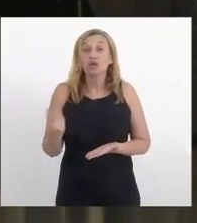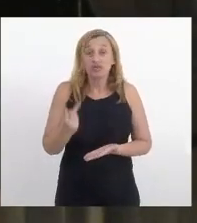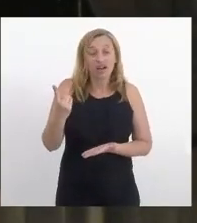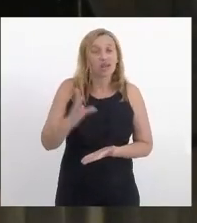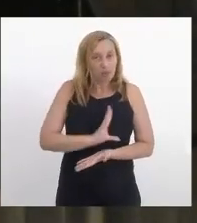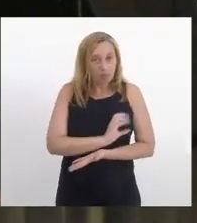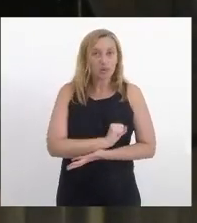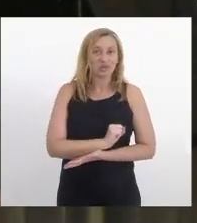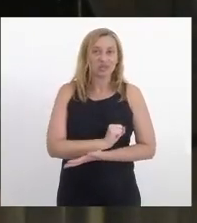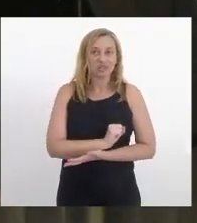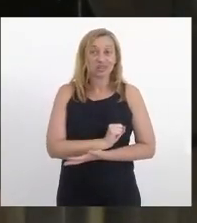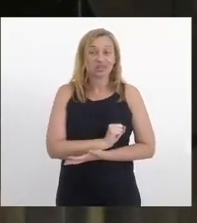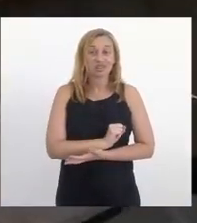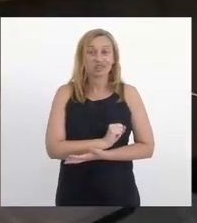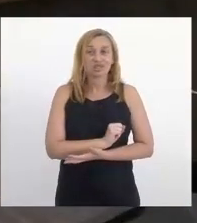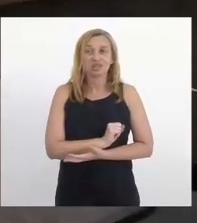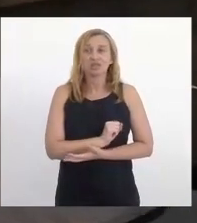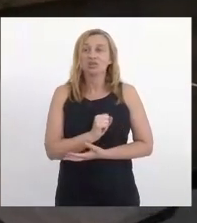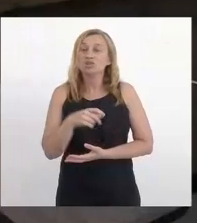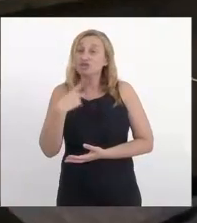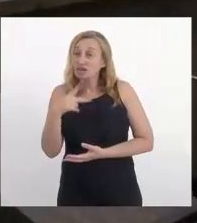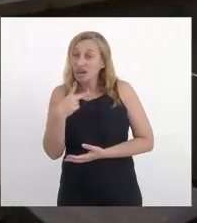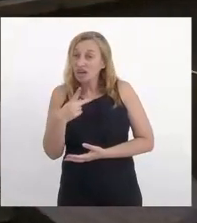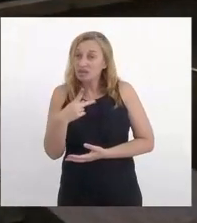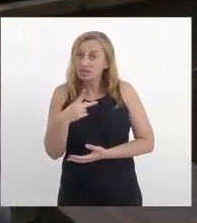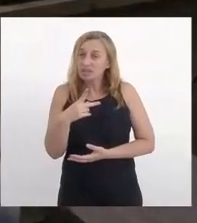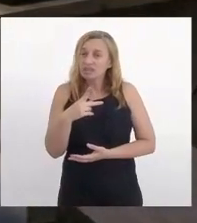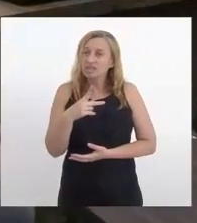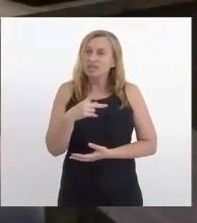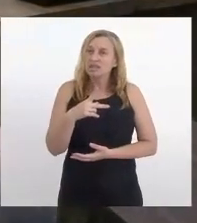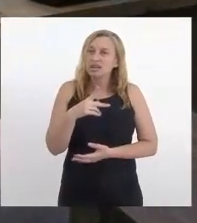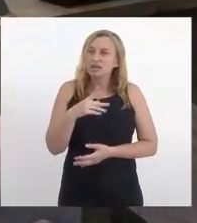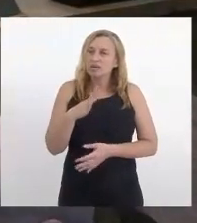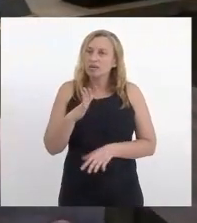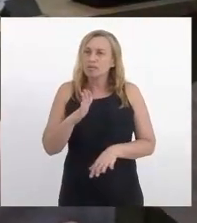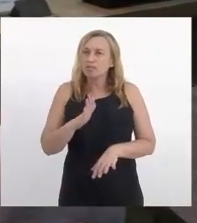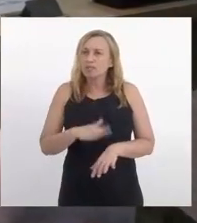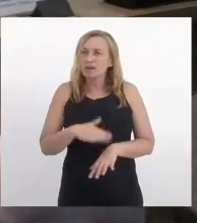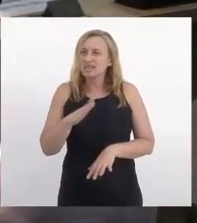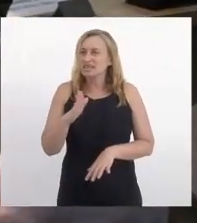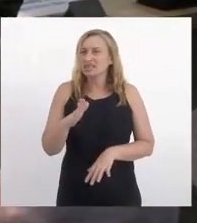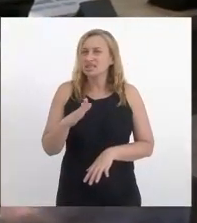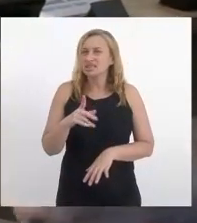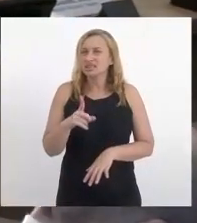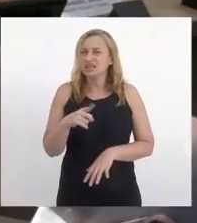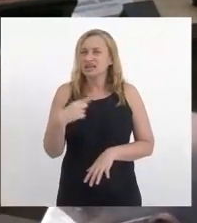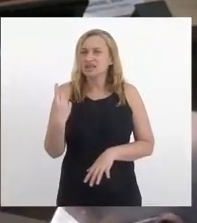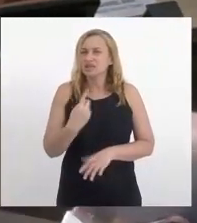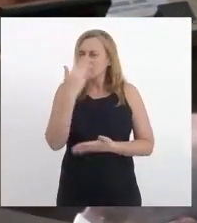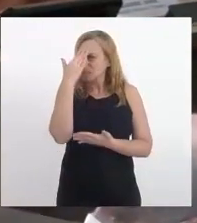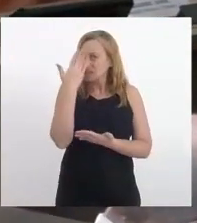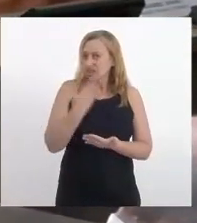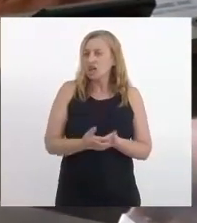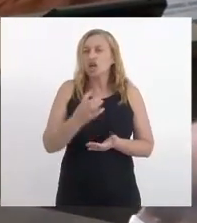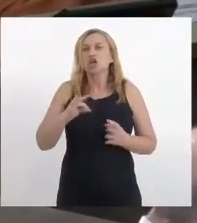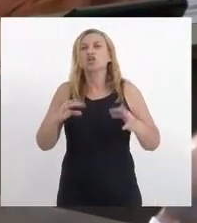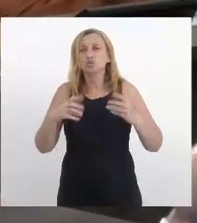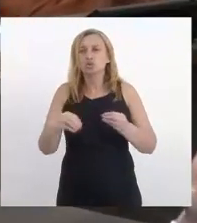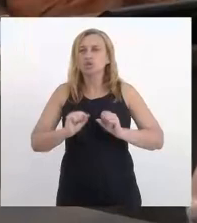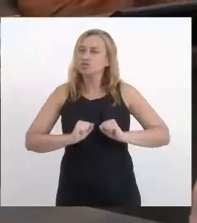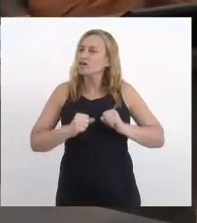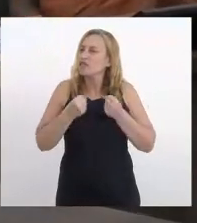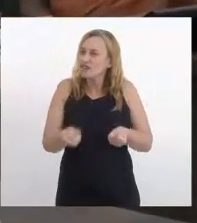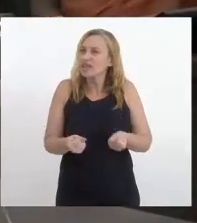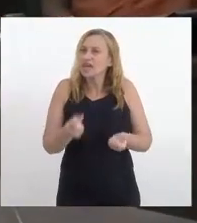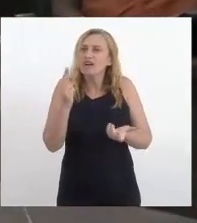amor, aquilo que professamos. E assim será ainda maior a nossa crença, quando aquilo que defendermos,